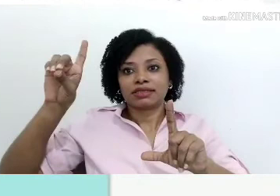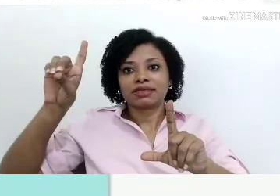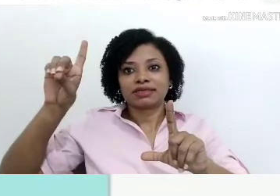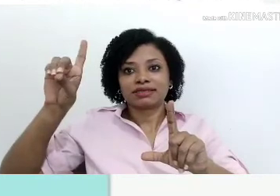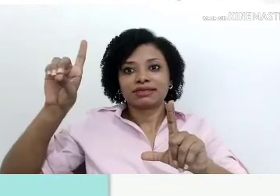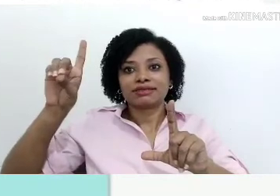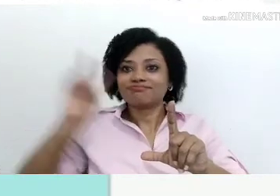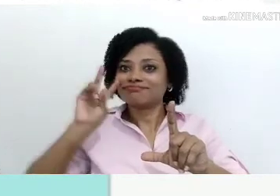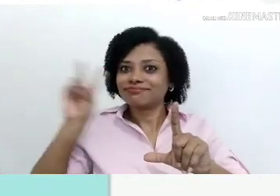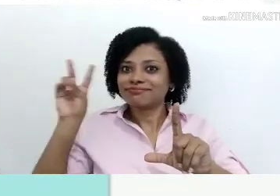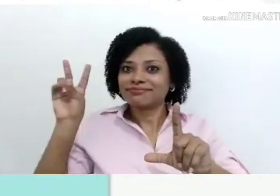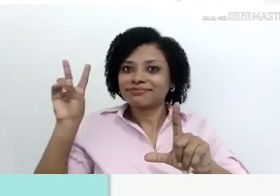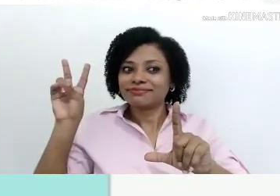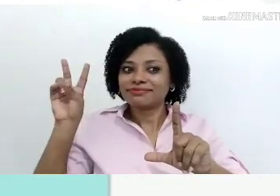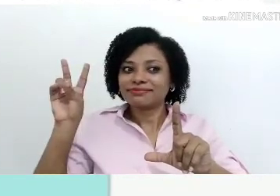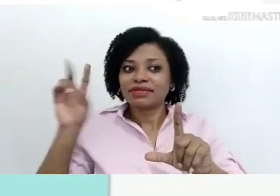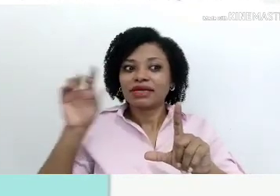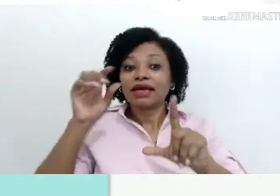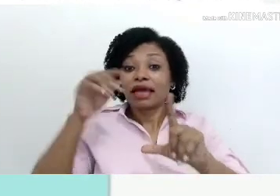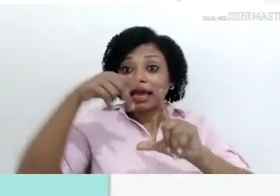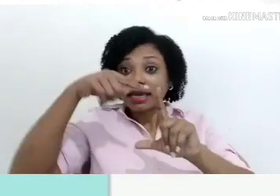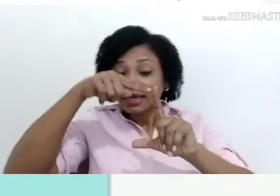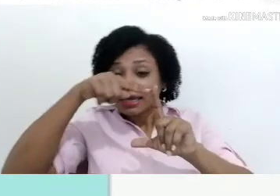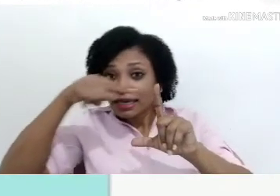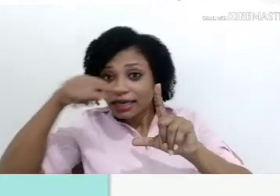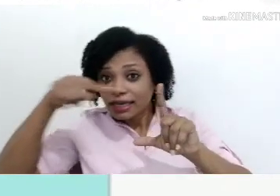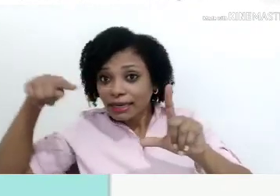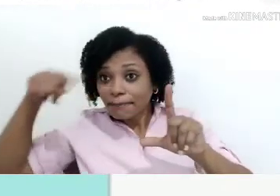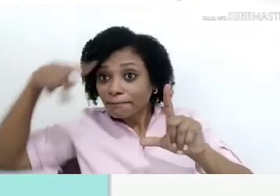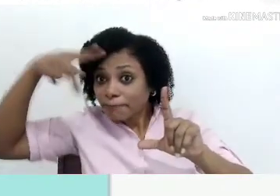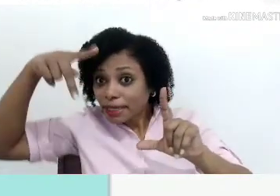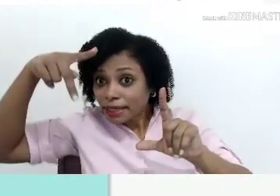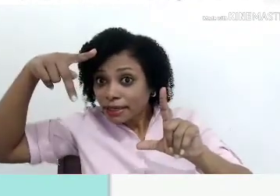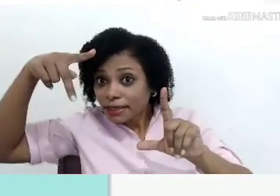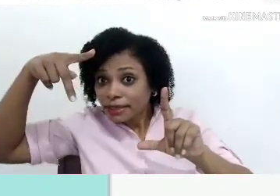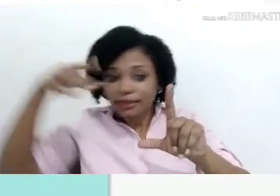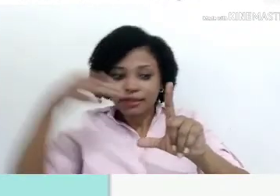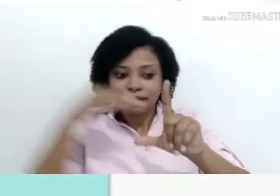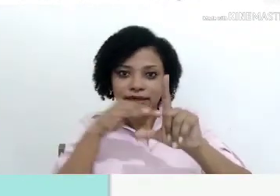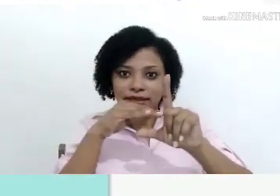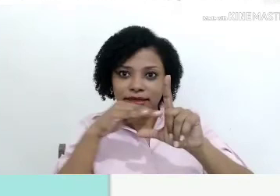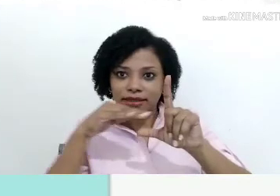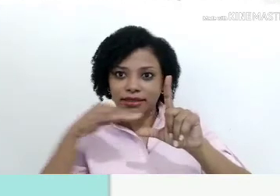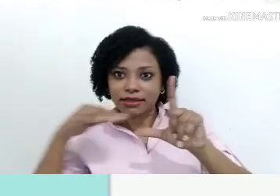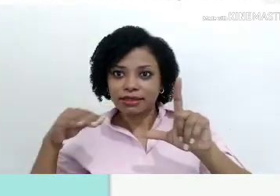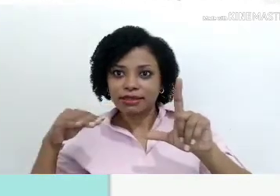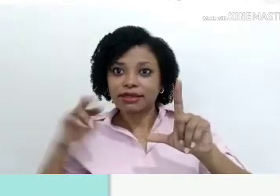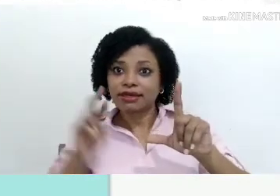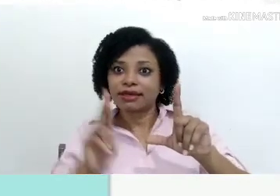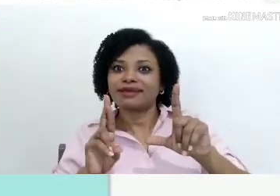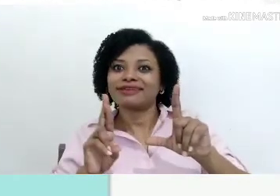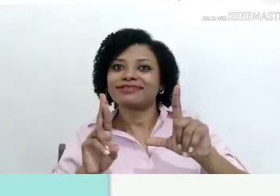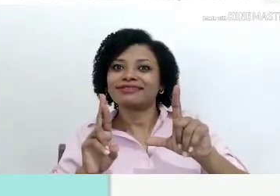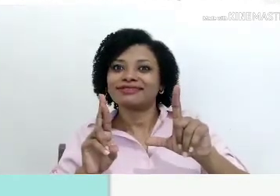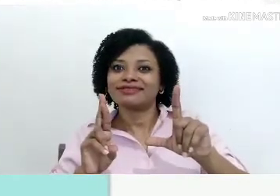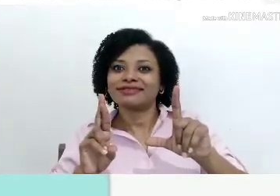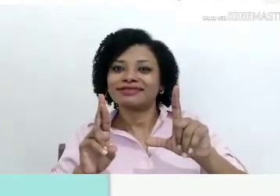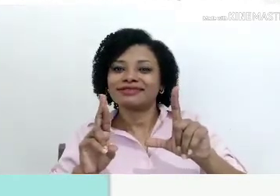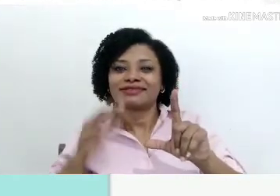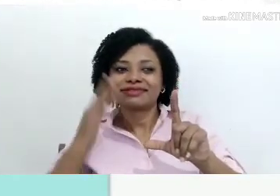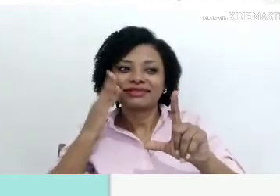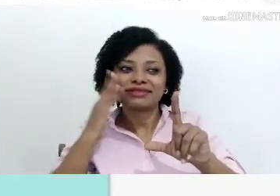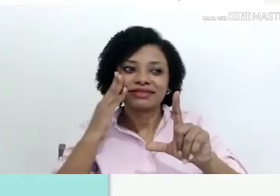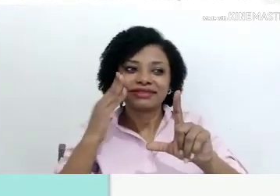B é os meus reagentes e C mais D é o meu produto. São feitas as seguintes afirmações. A entalpia dos produtos é de